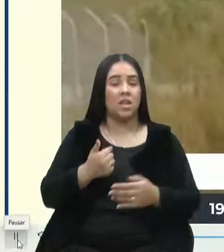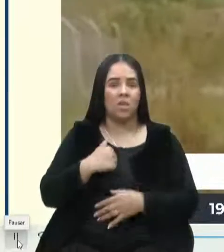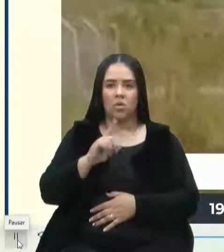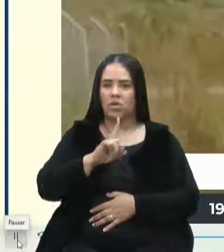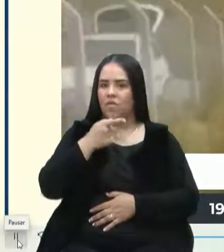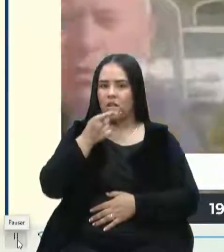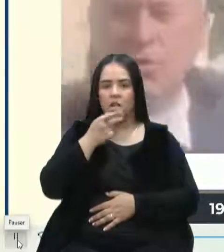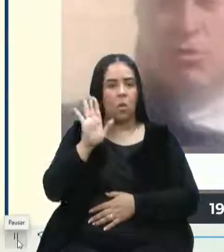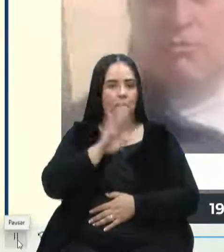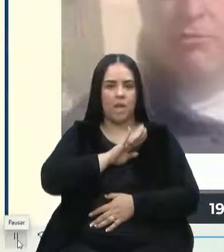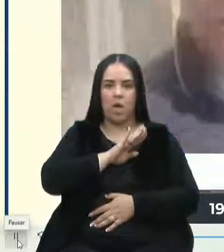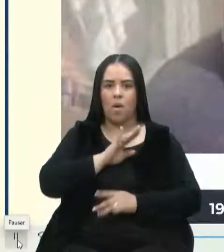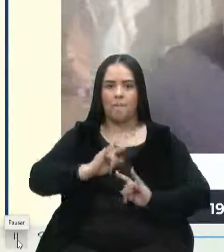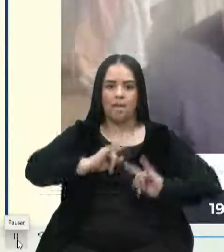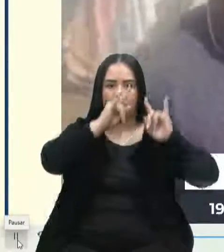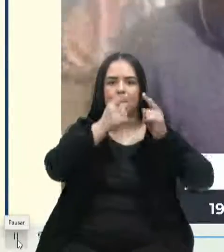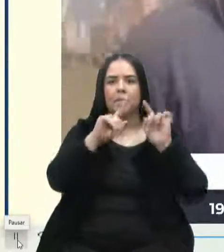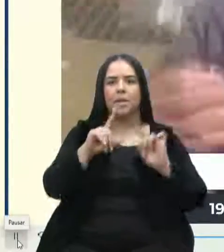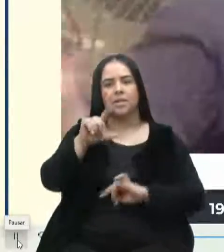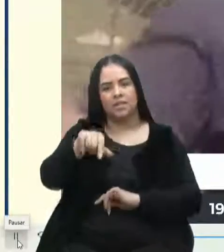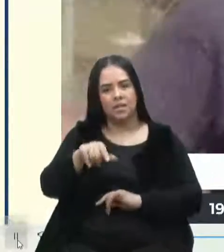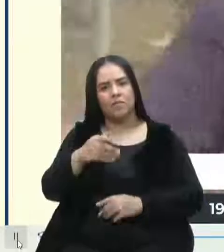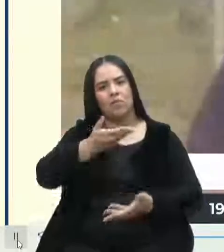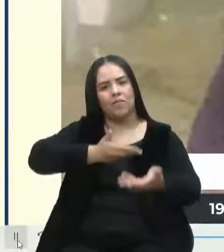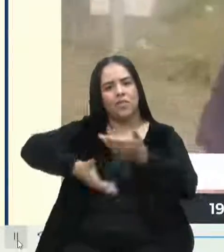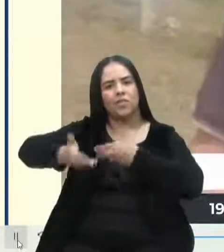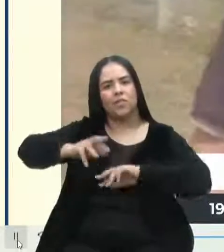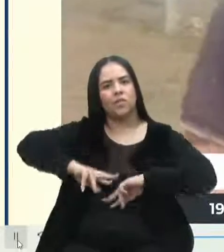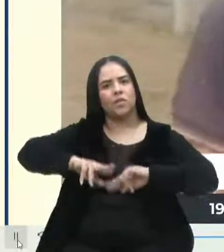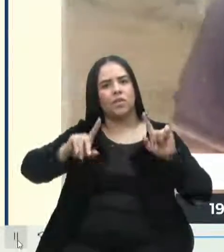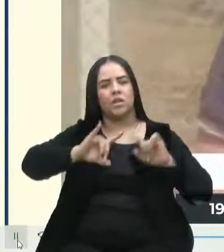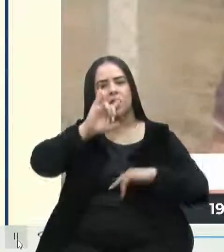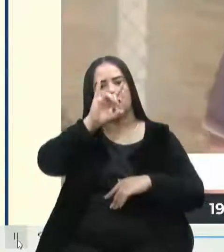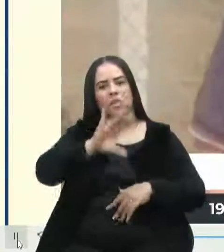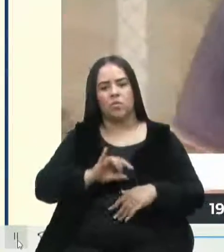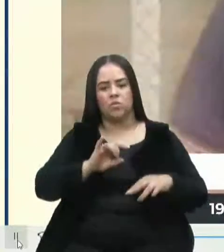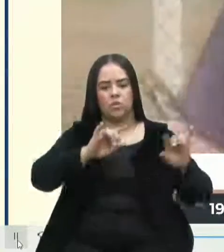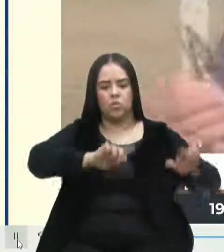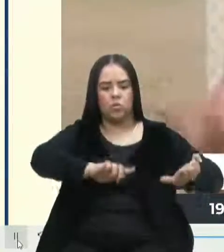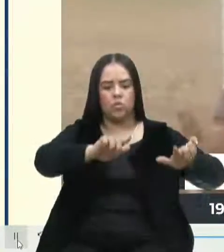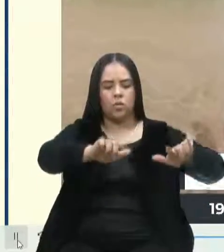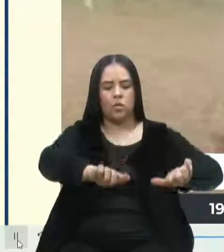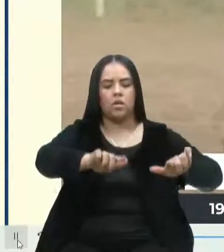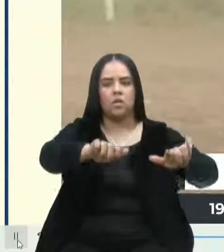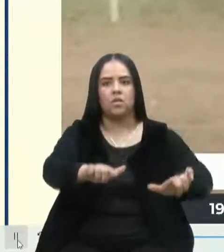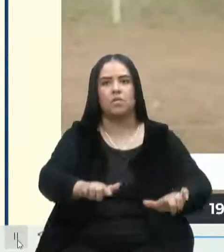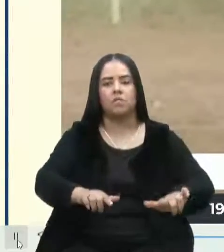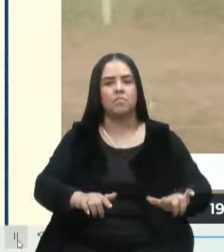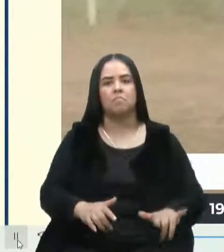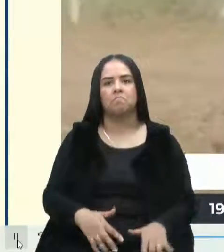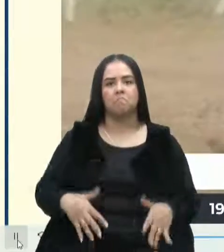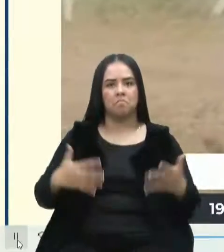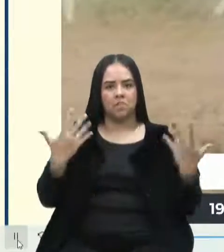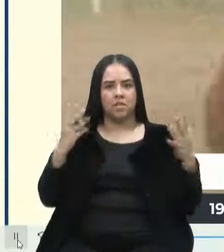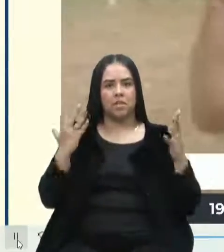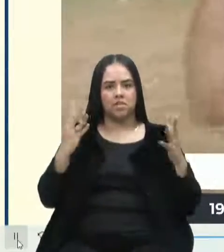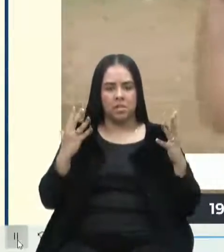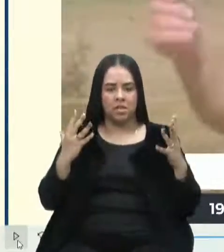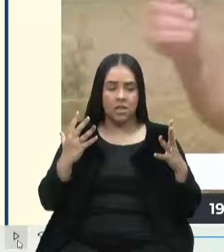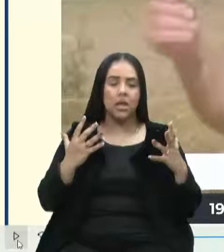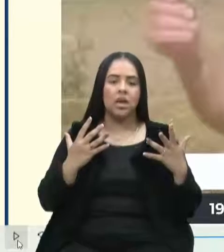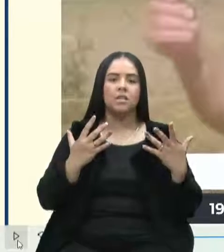nos apartamentos Mas aqui é outro bom fio cada um o seu espaço Então parabéns a secretaria de educação